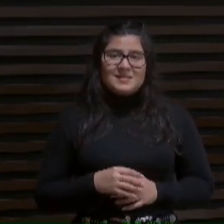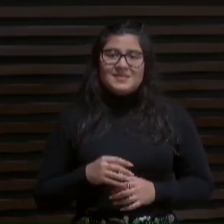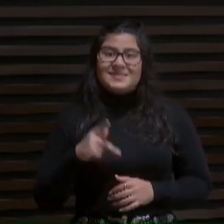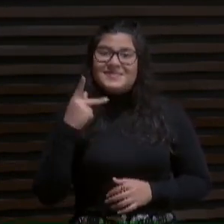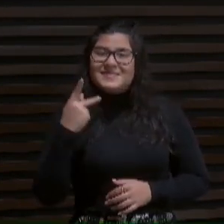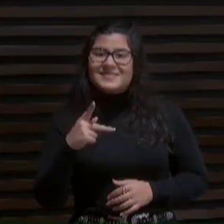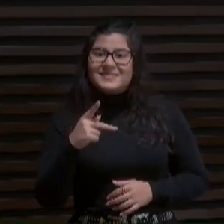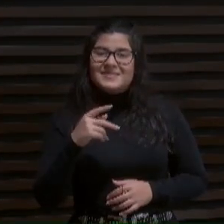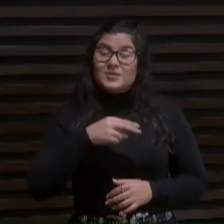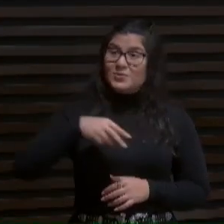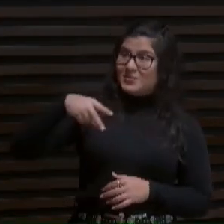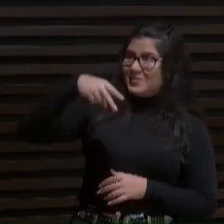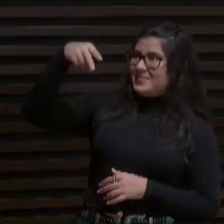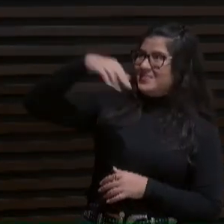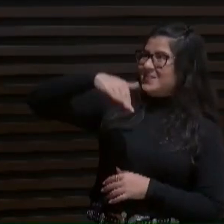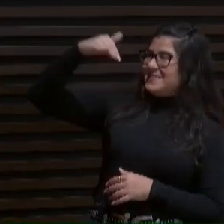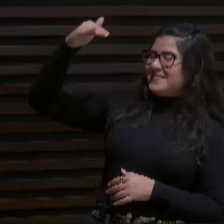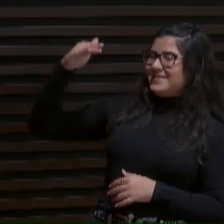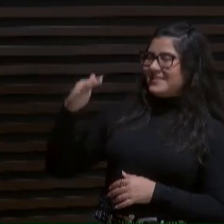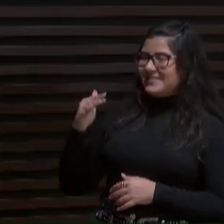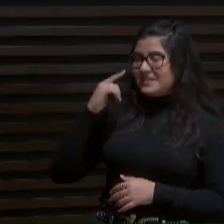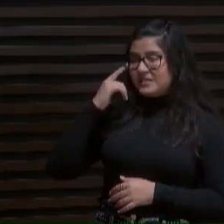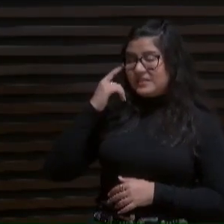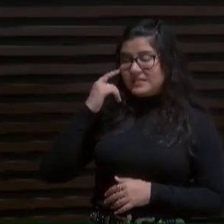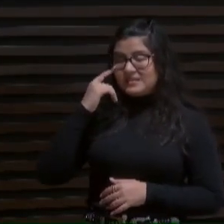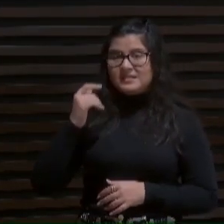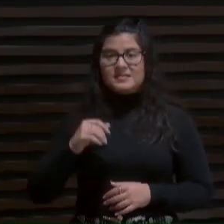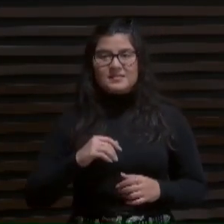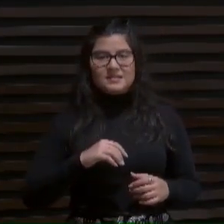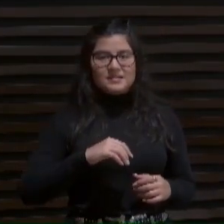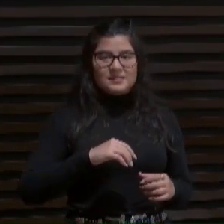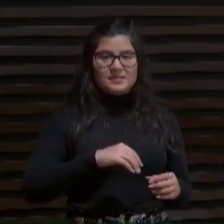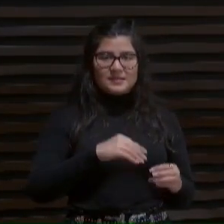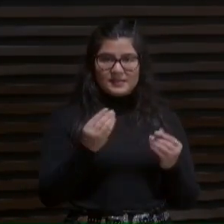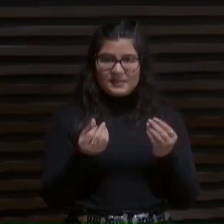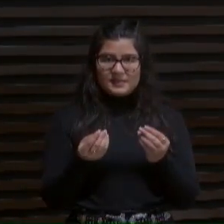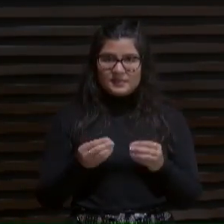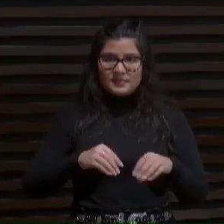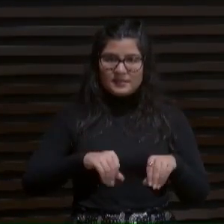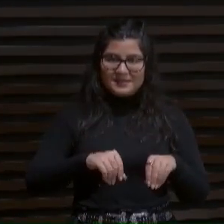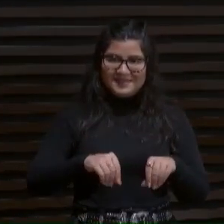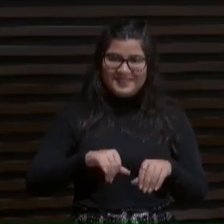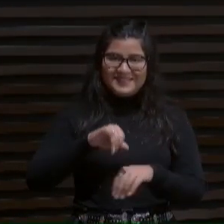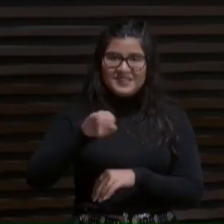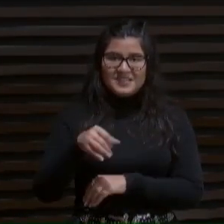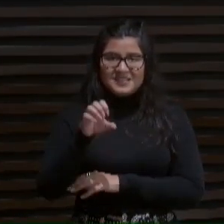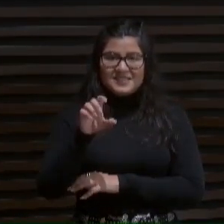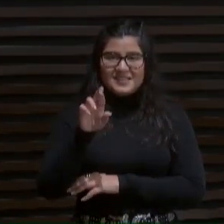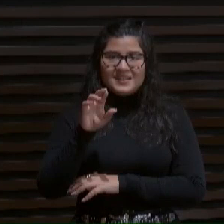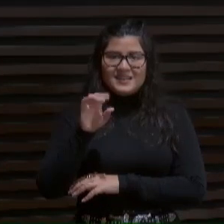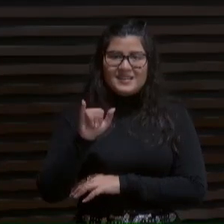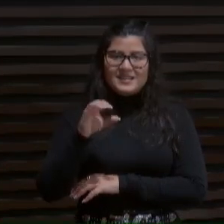este monte de Abarim, ao monte Nebo, que está na terra de Moabe, em frente de Jericó, e veja a terra de Canaã que